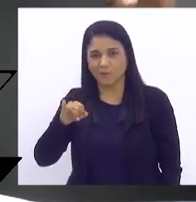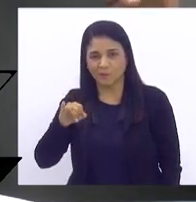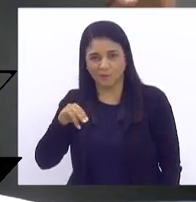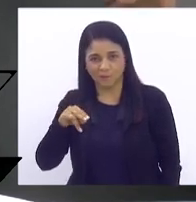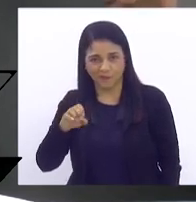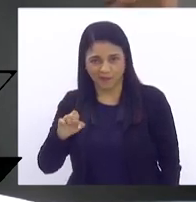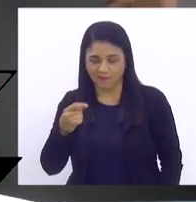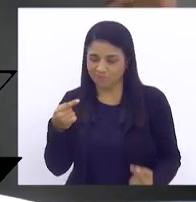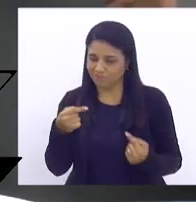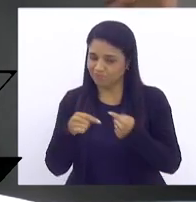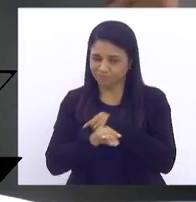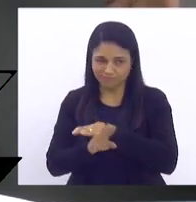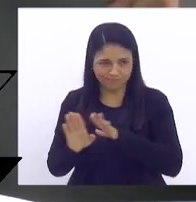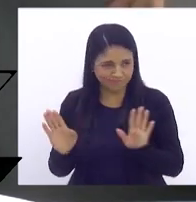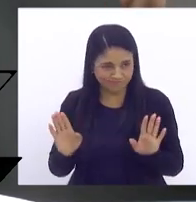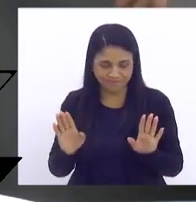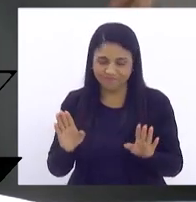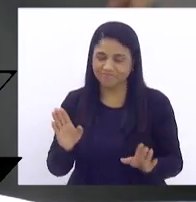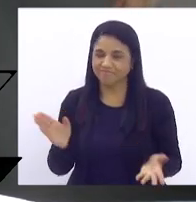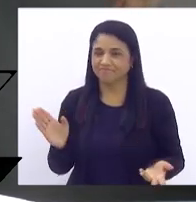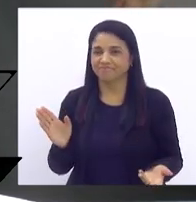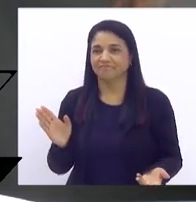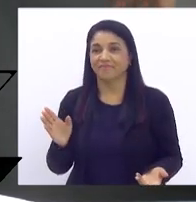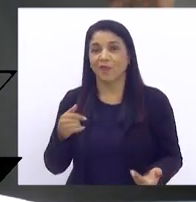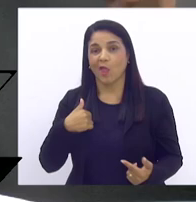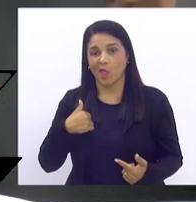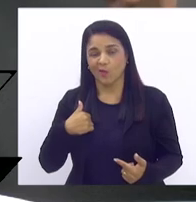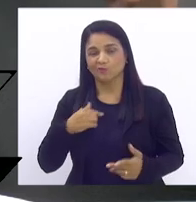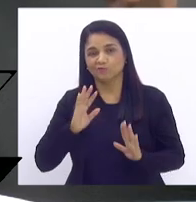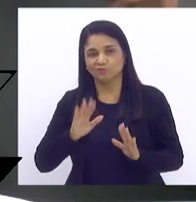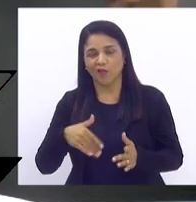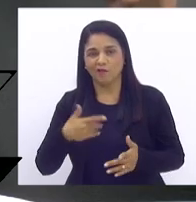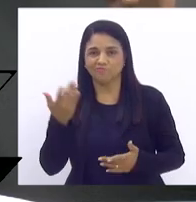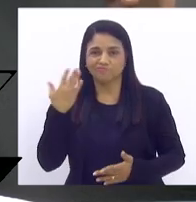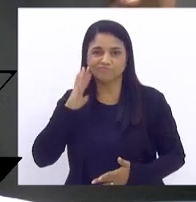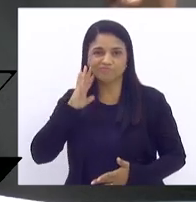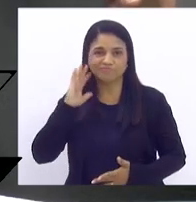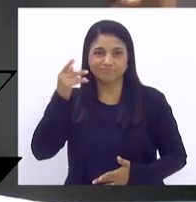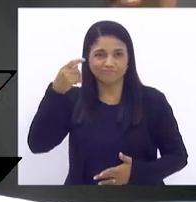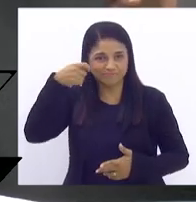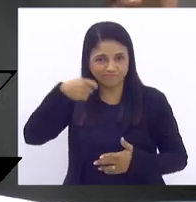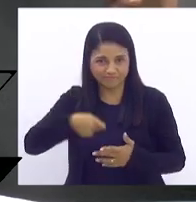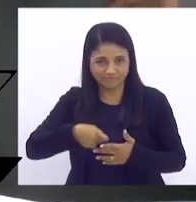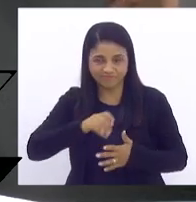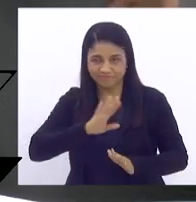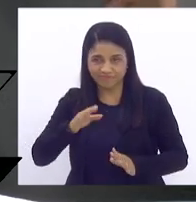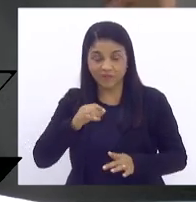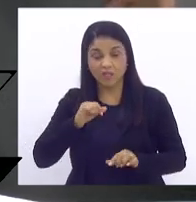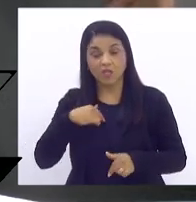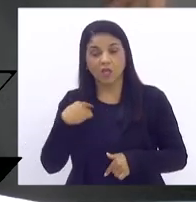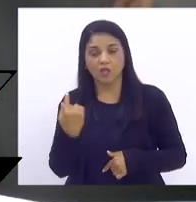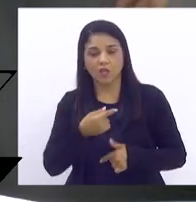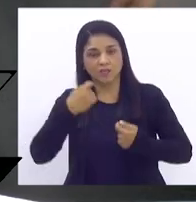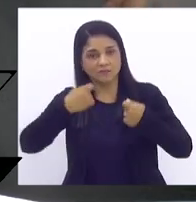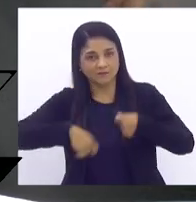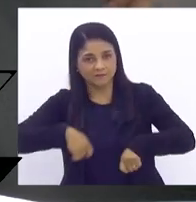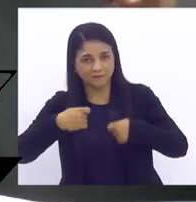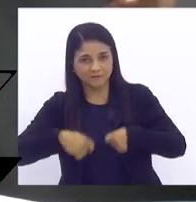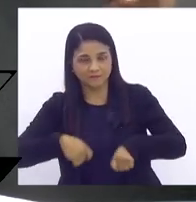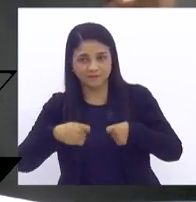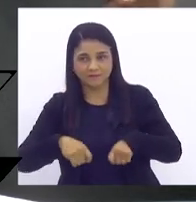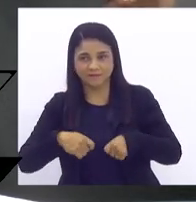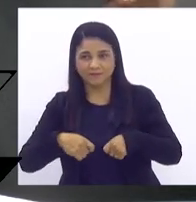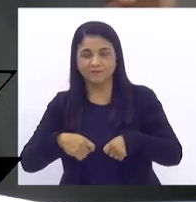porque eu estou convencido que nós temos que nos transformar em